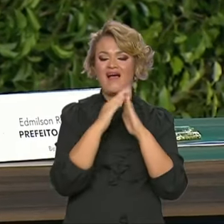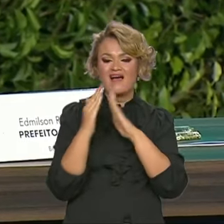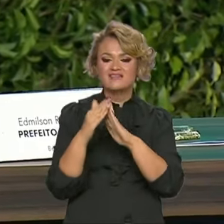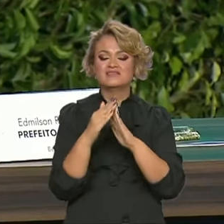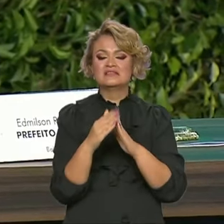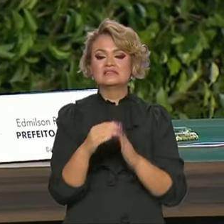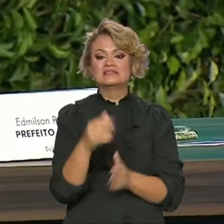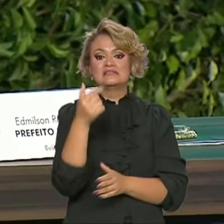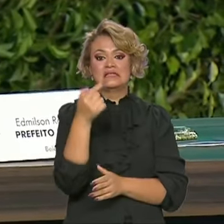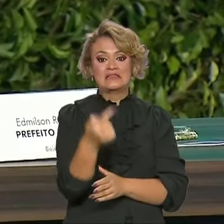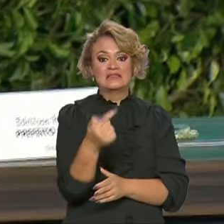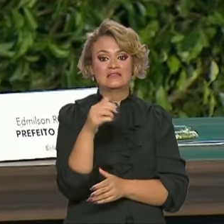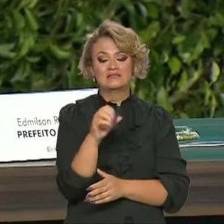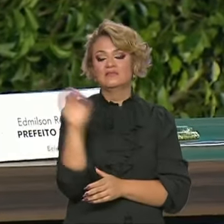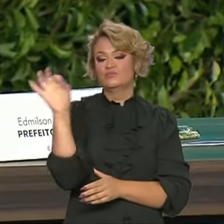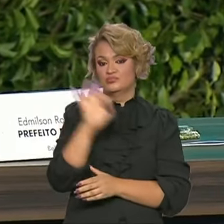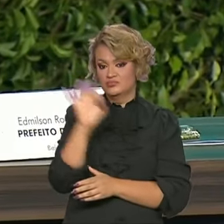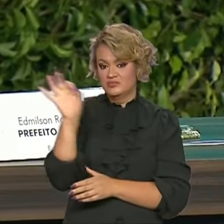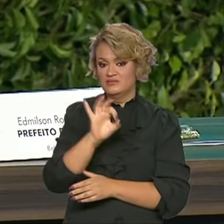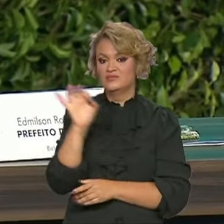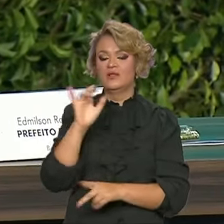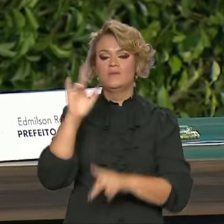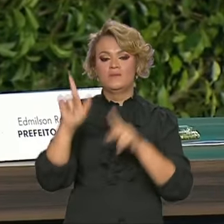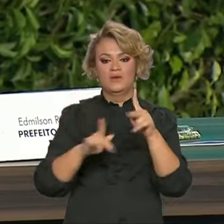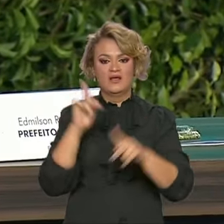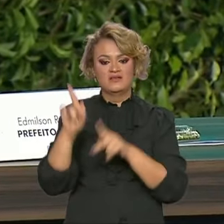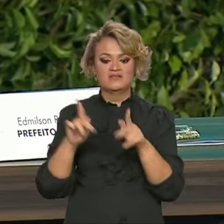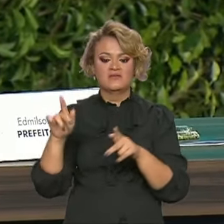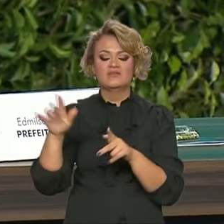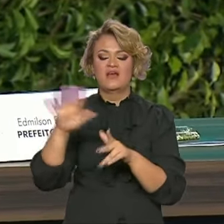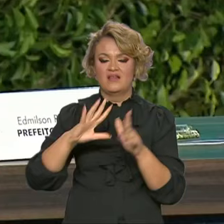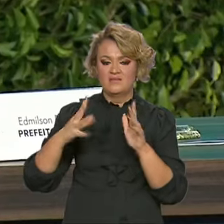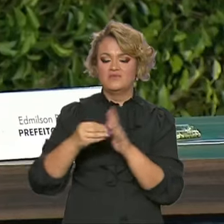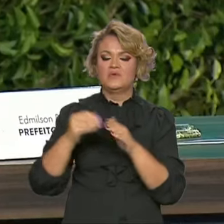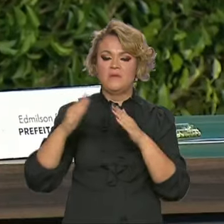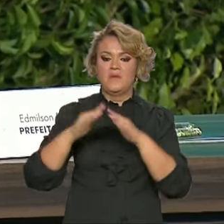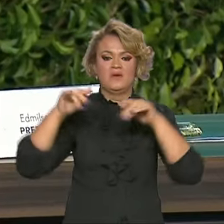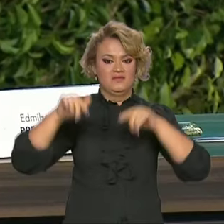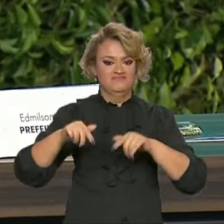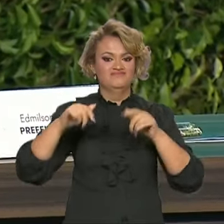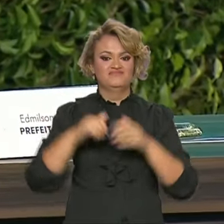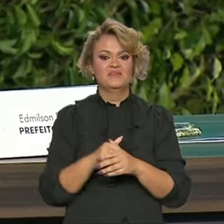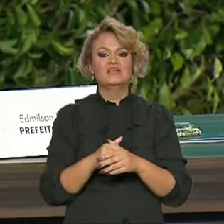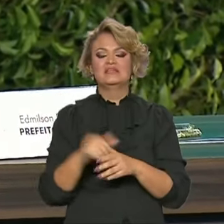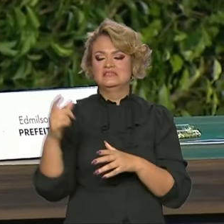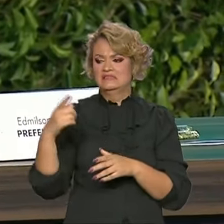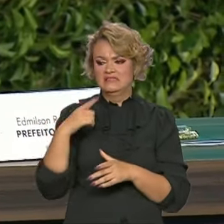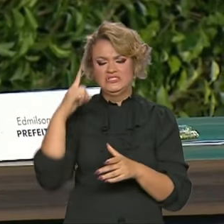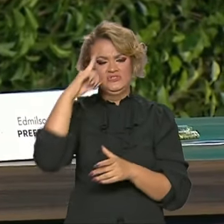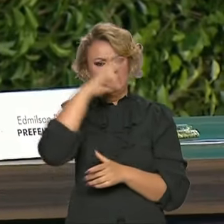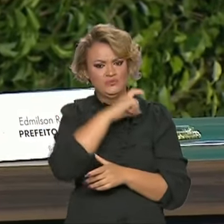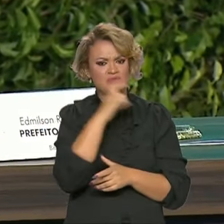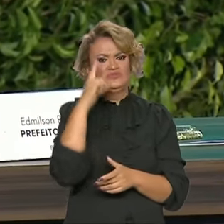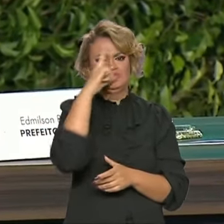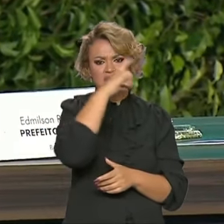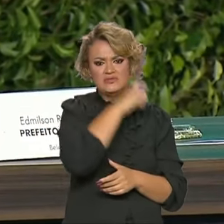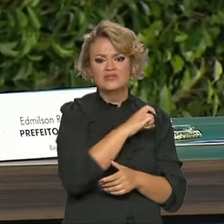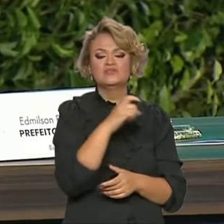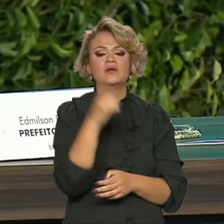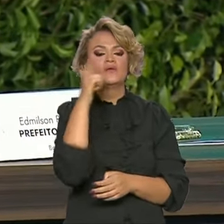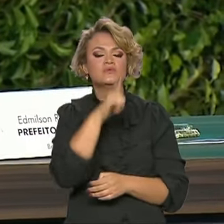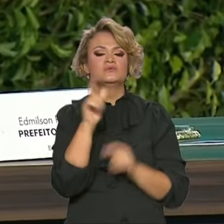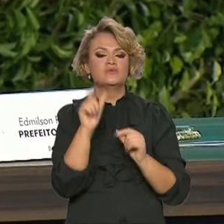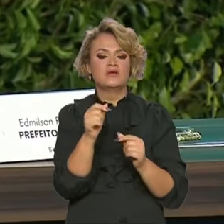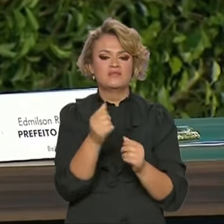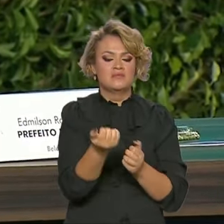de 70% das populações da região e passam por enormes dificuldades para